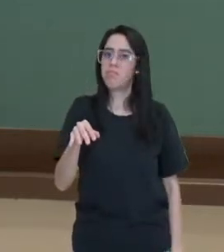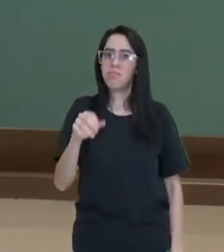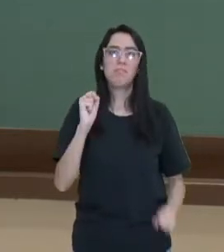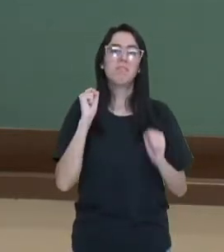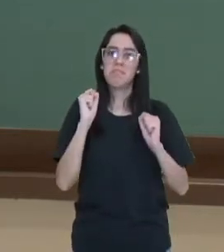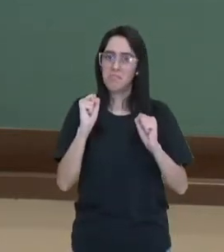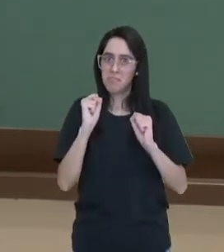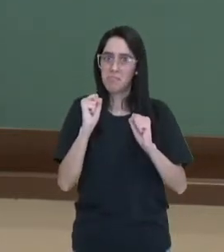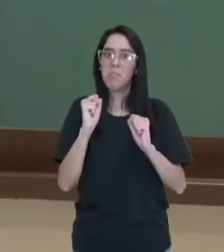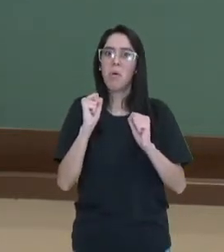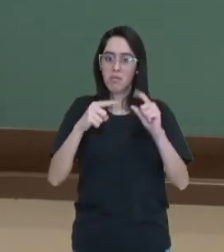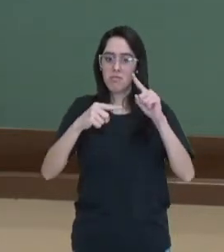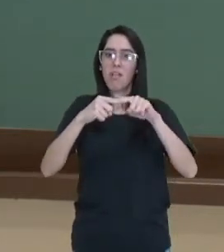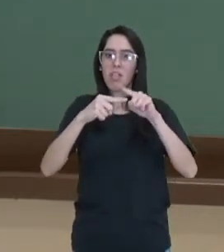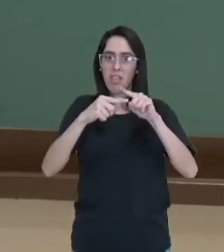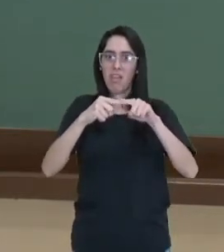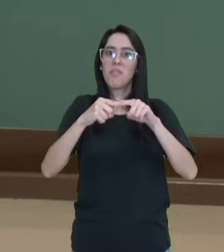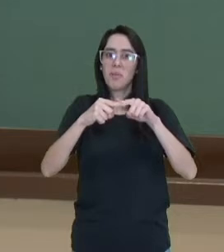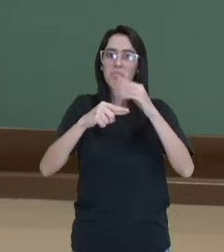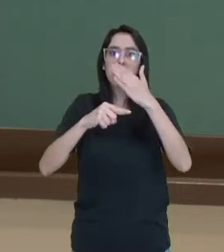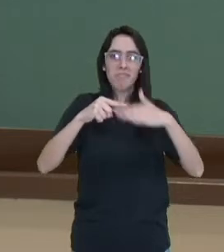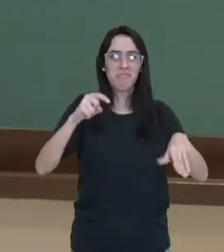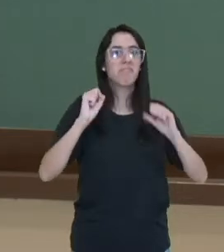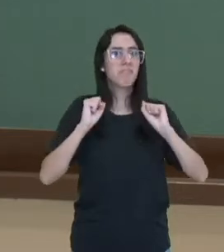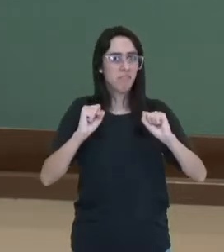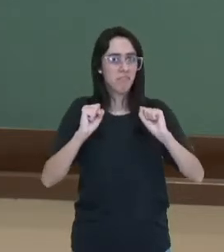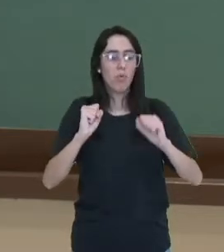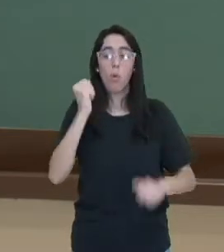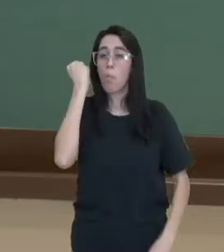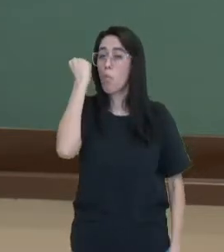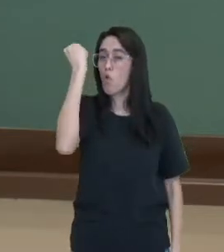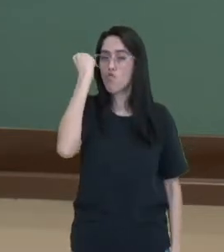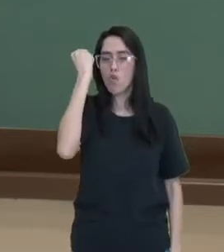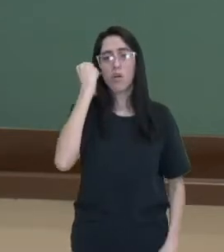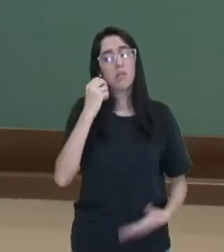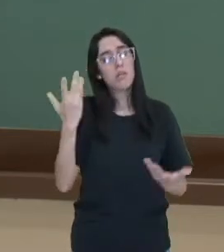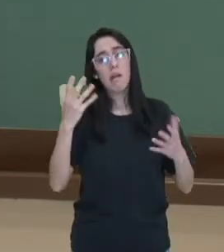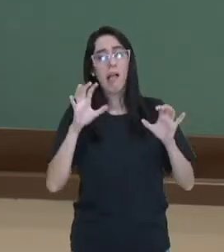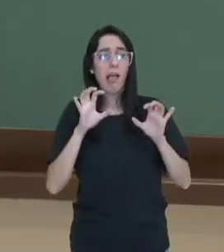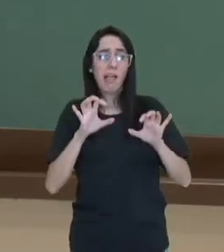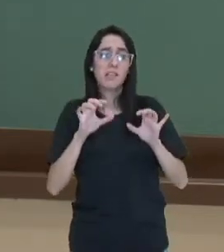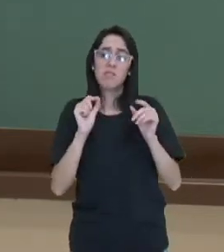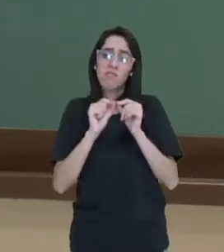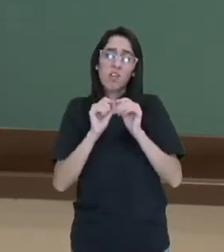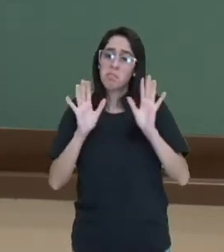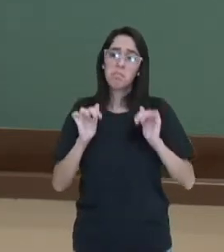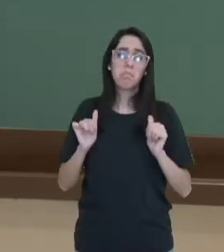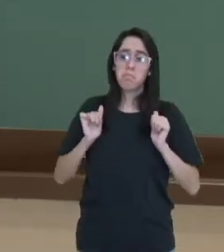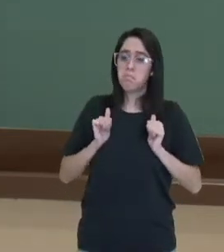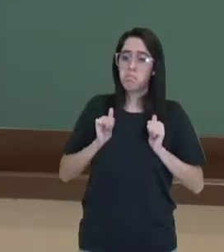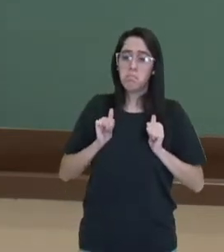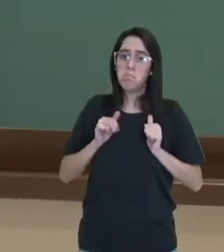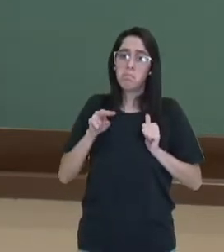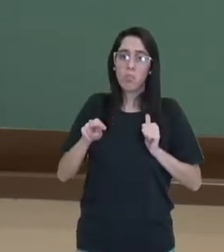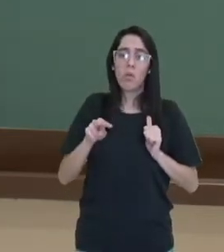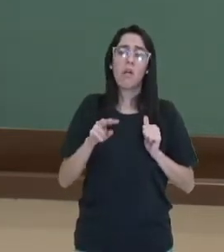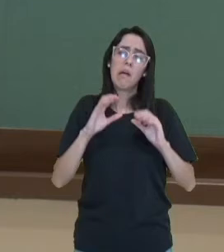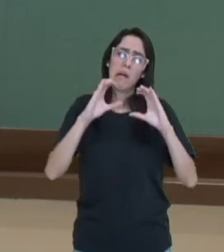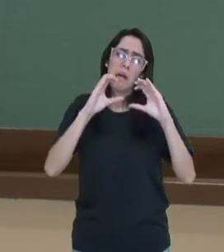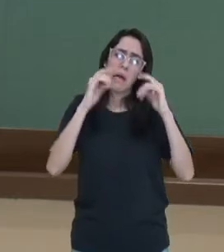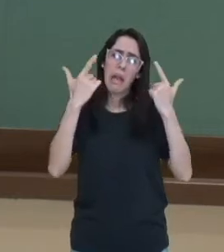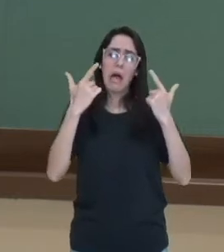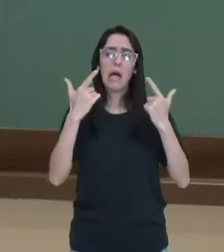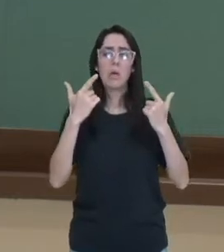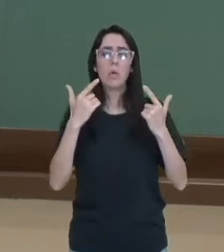pode inclusive perder o dedo. Então, é mais ou menos o que a gente tem que fazer. Claro que a gente deve orientar essa